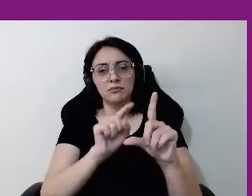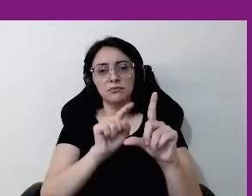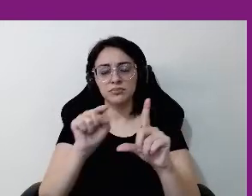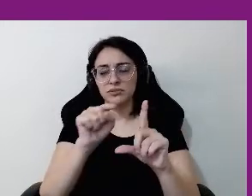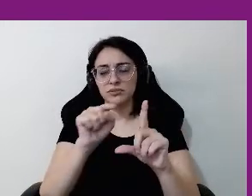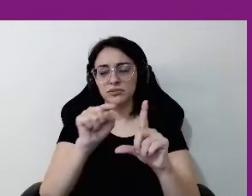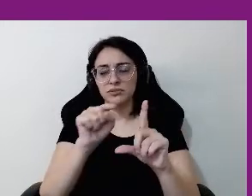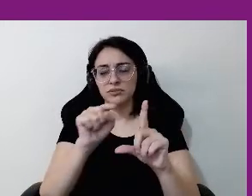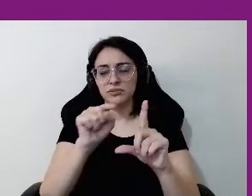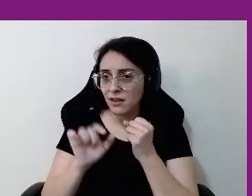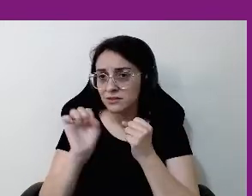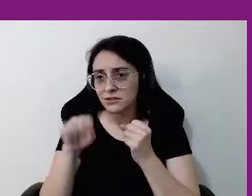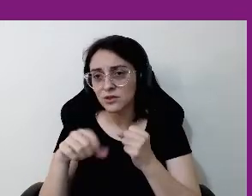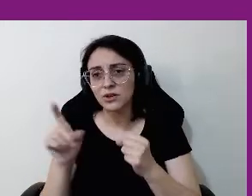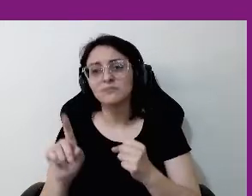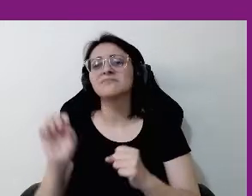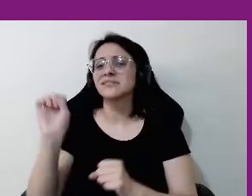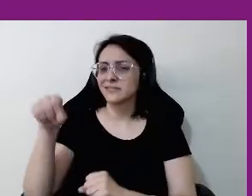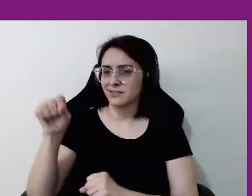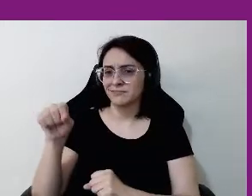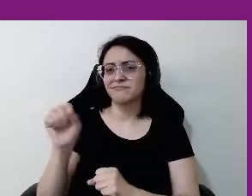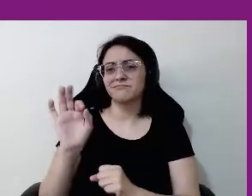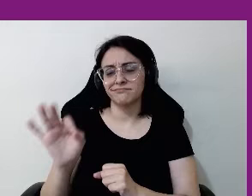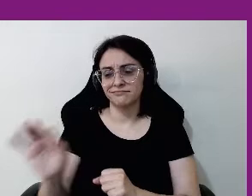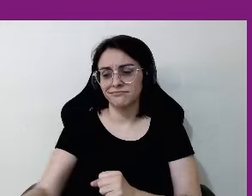é segura? E a resposta é sim.